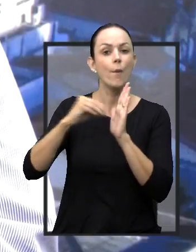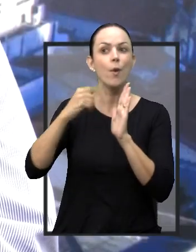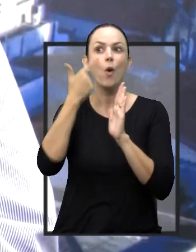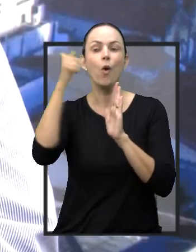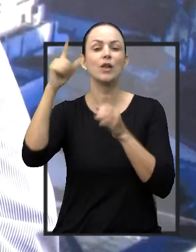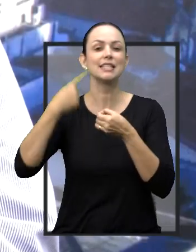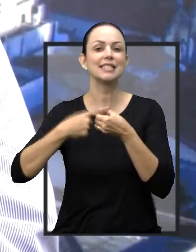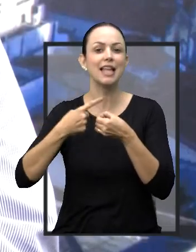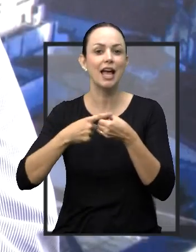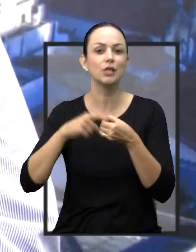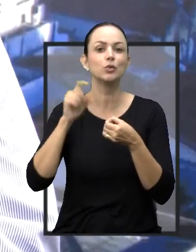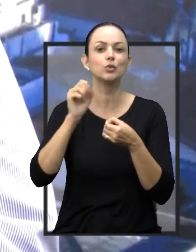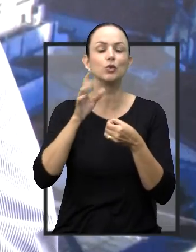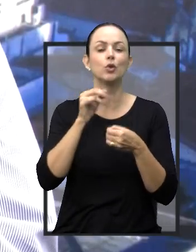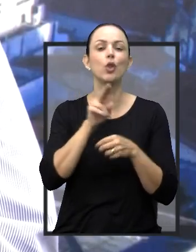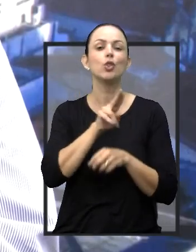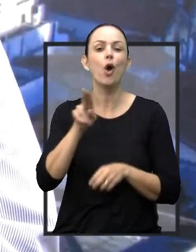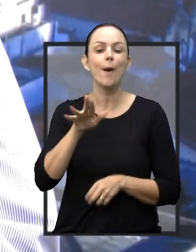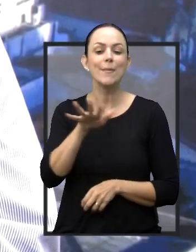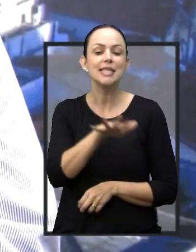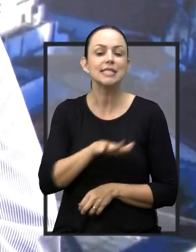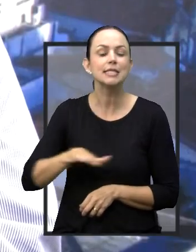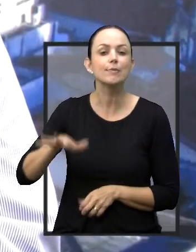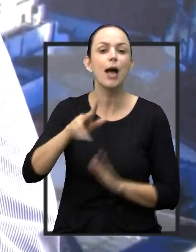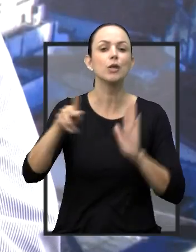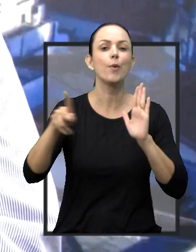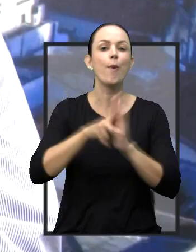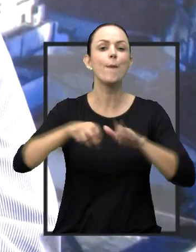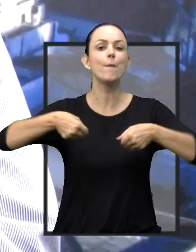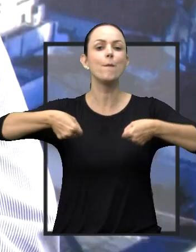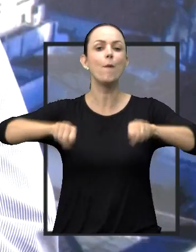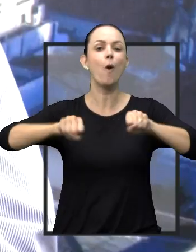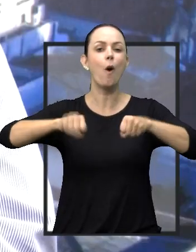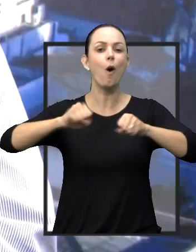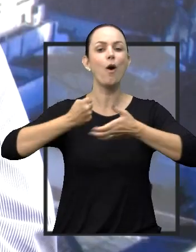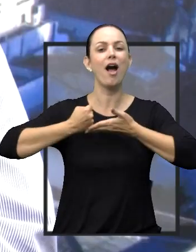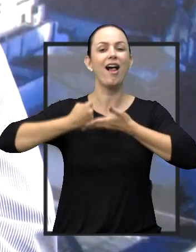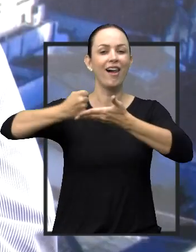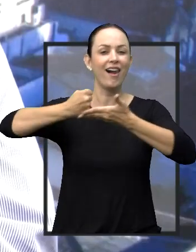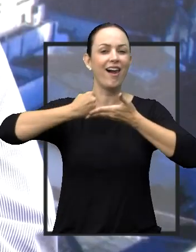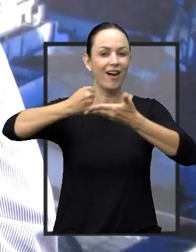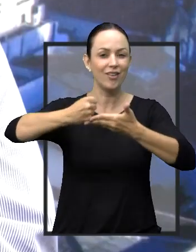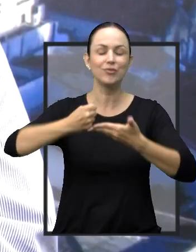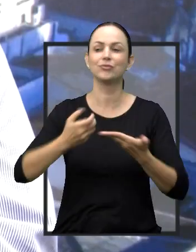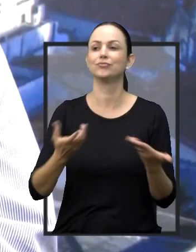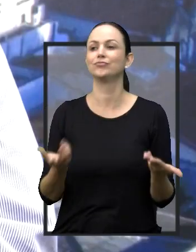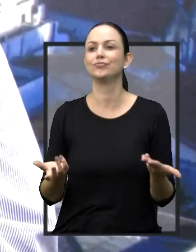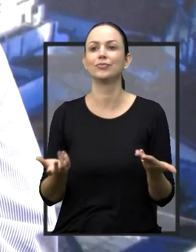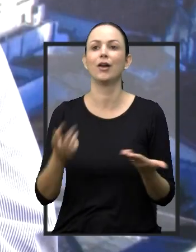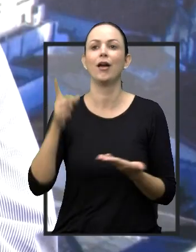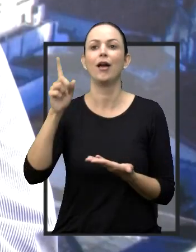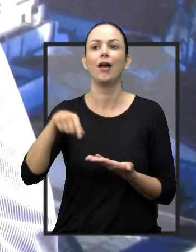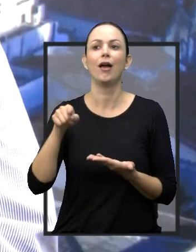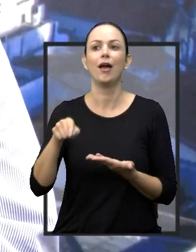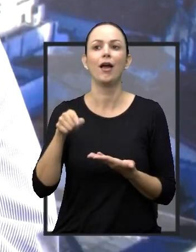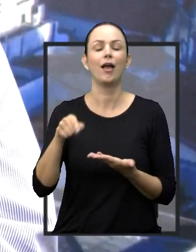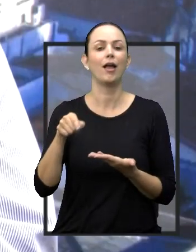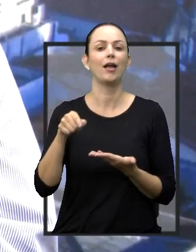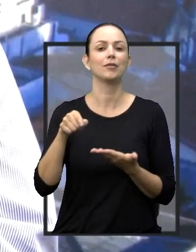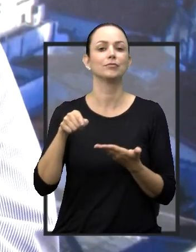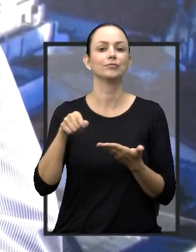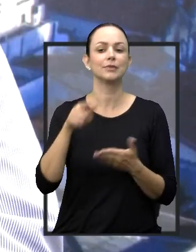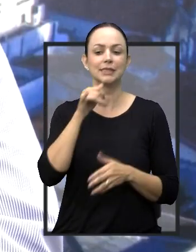cria o que a gente chama de espaço motoboy, né? E que nada mais é do que um espaço,